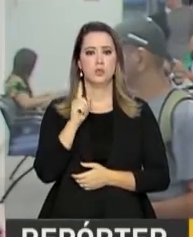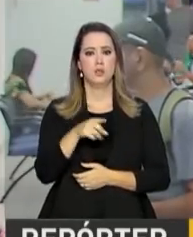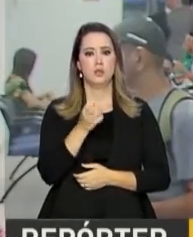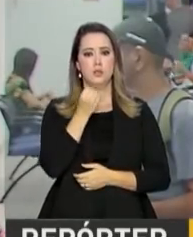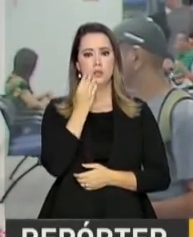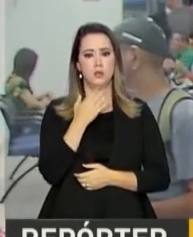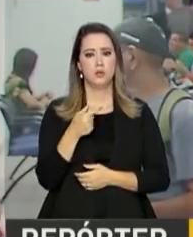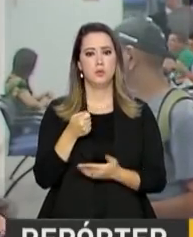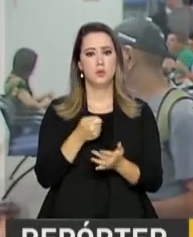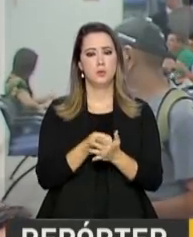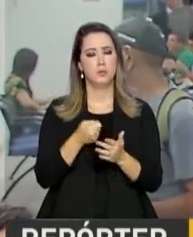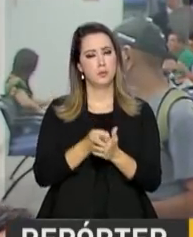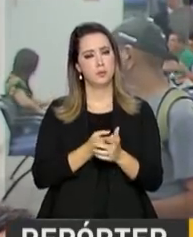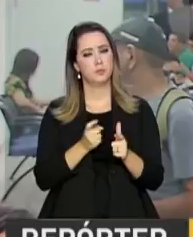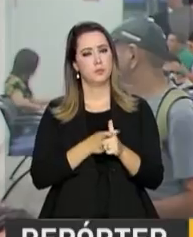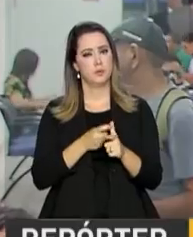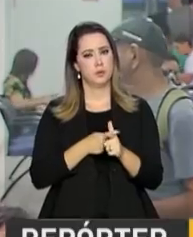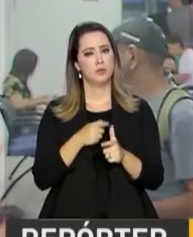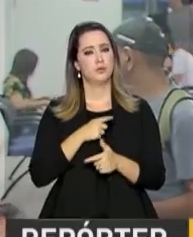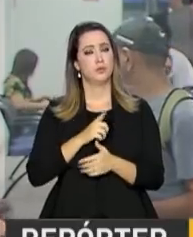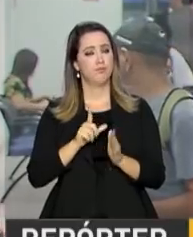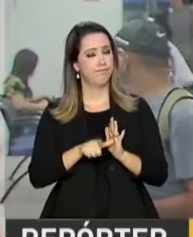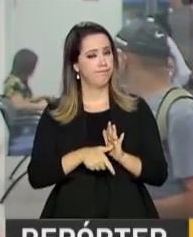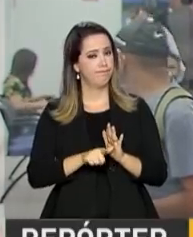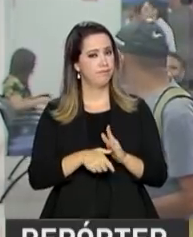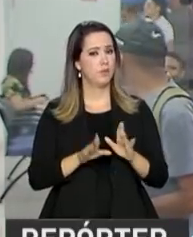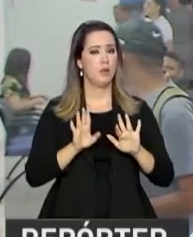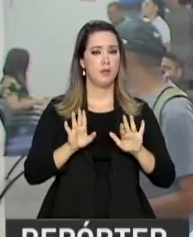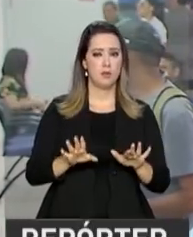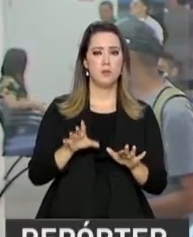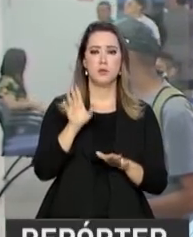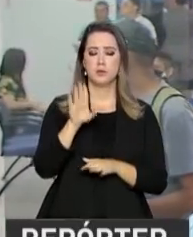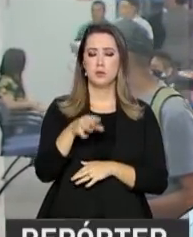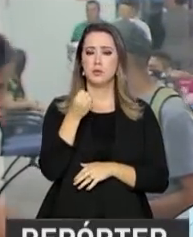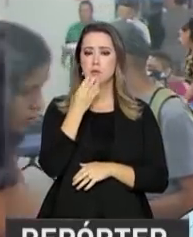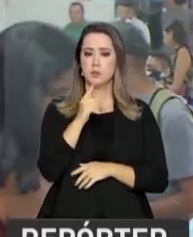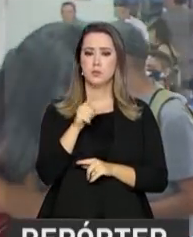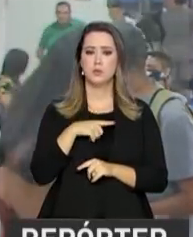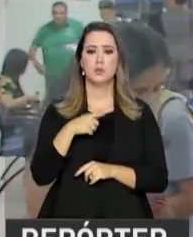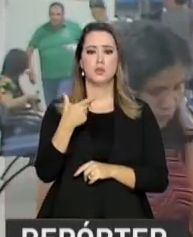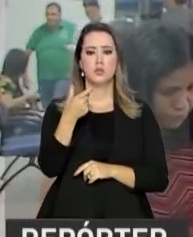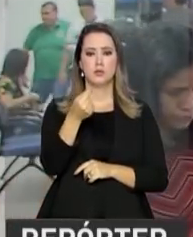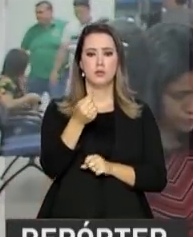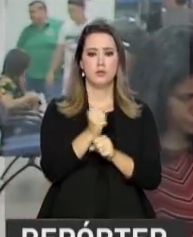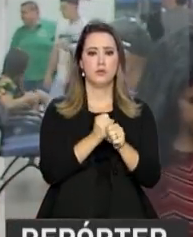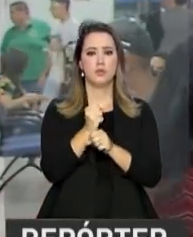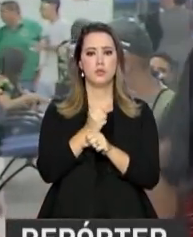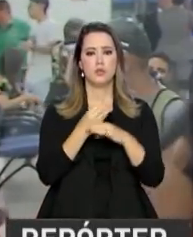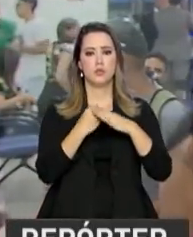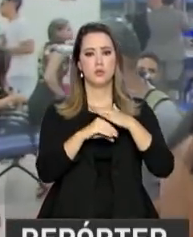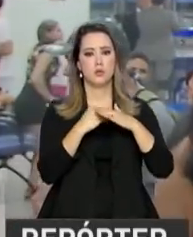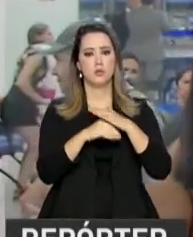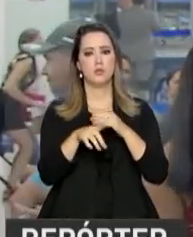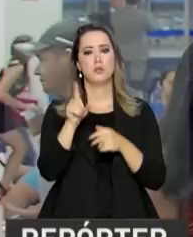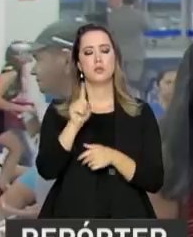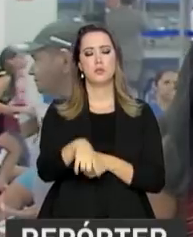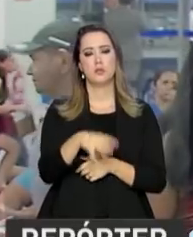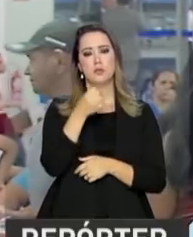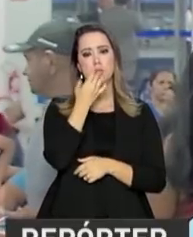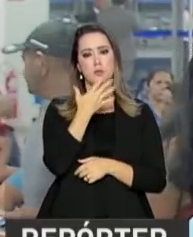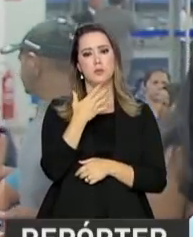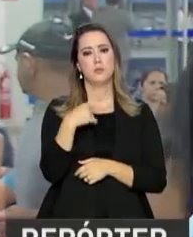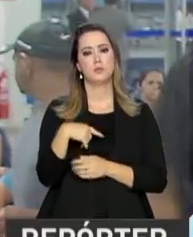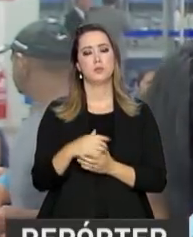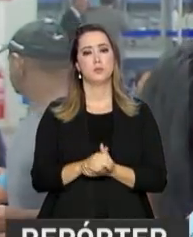parte pagar quando a gente vai aprendendo um pouco mas antes uma sede apesar de ter 20 anos a degradada é bom